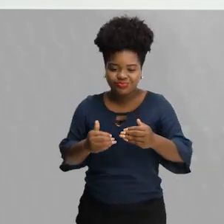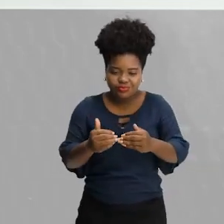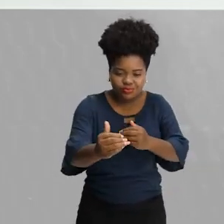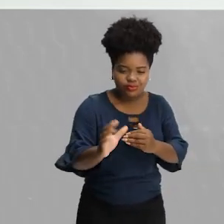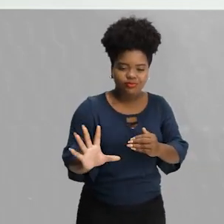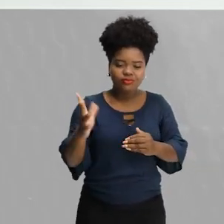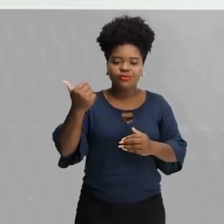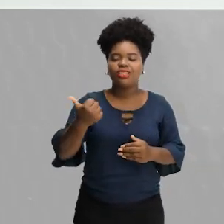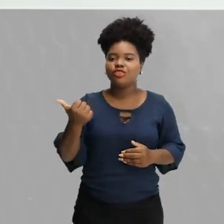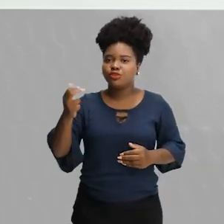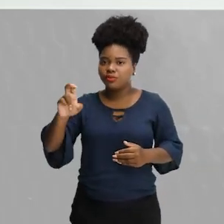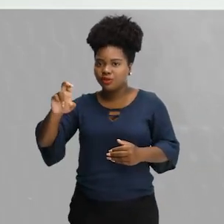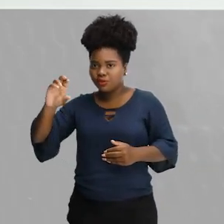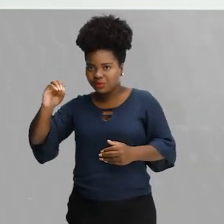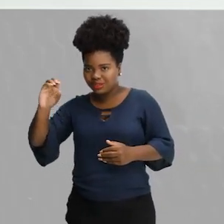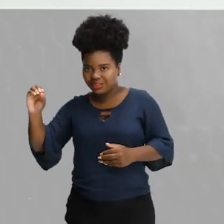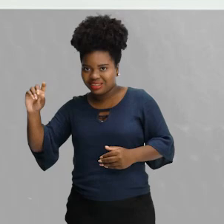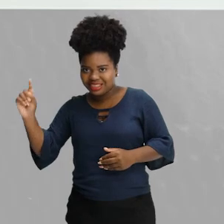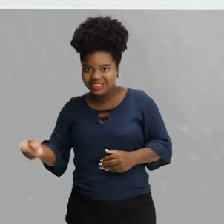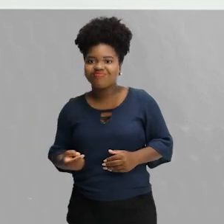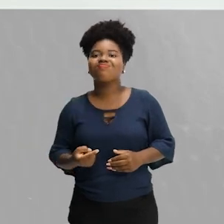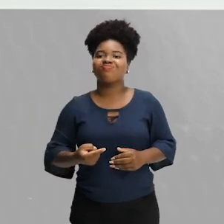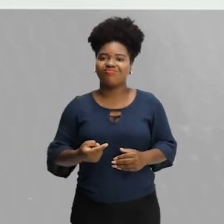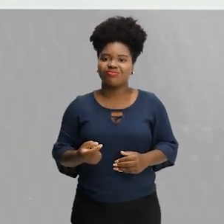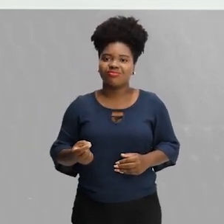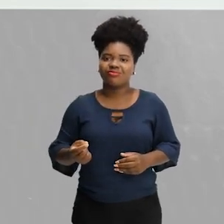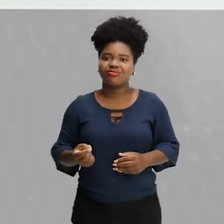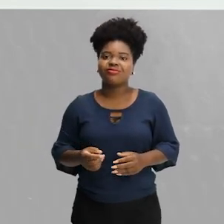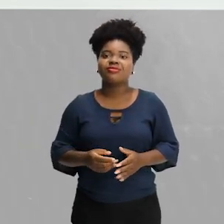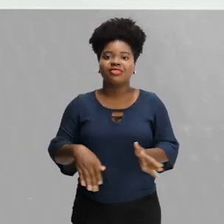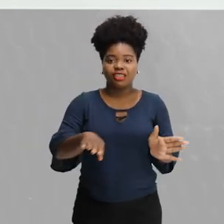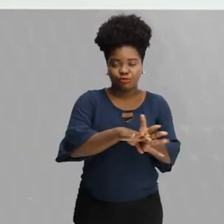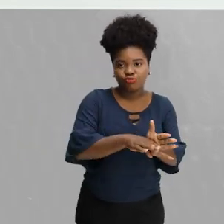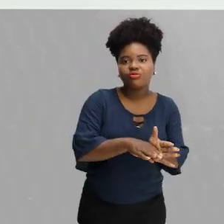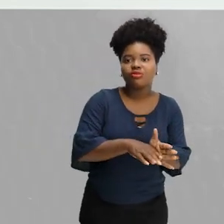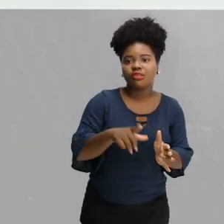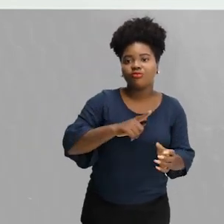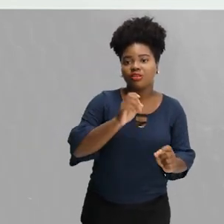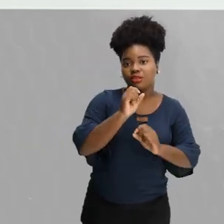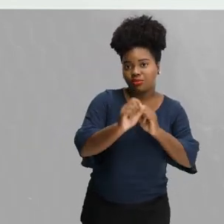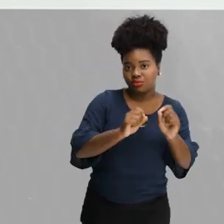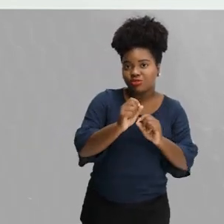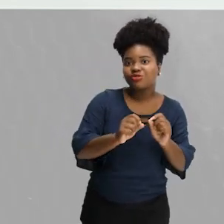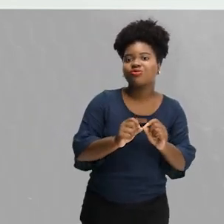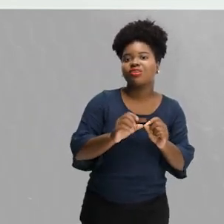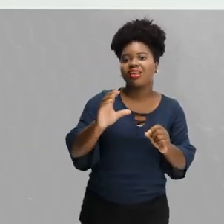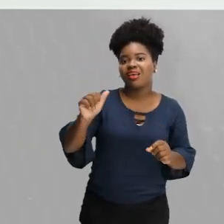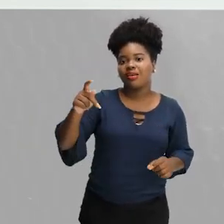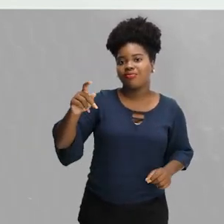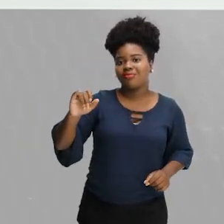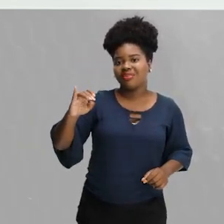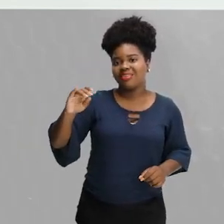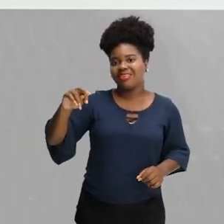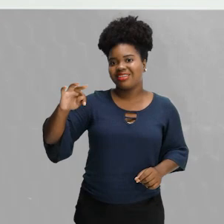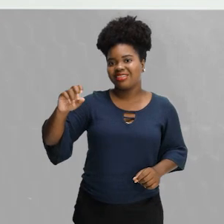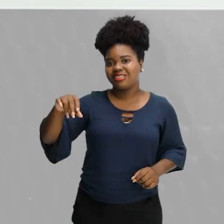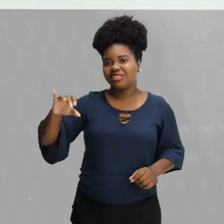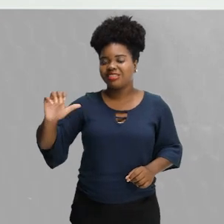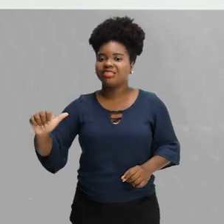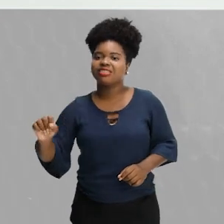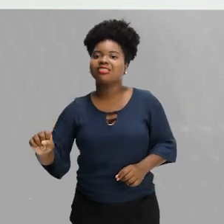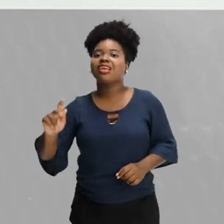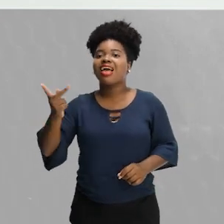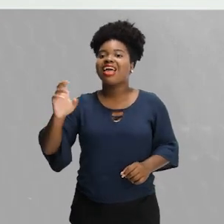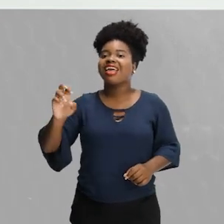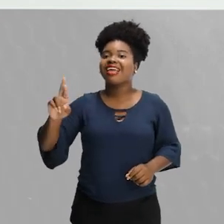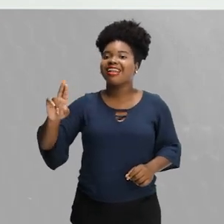de 1500 para cá. Então, nós vamos falar, por exemplo, das capitanias hereditárias, em que o governo português dividiu o